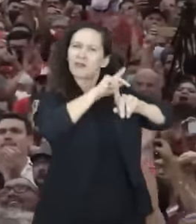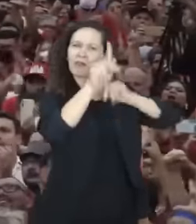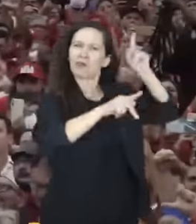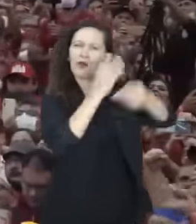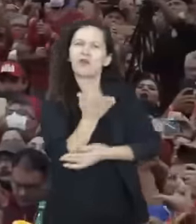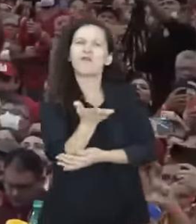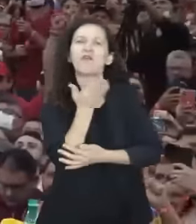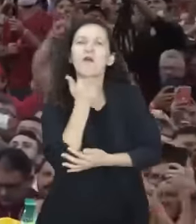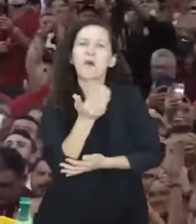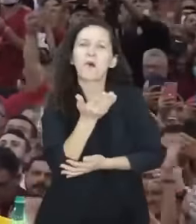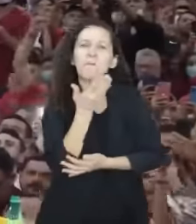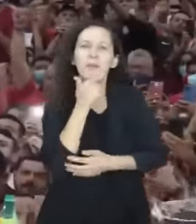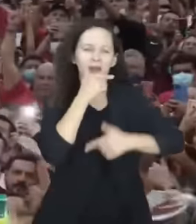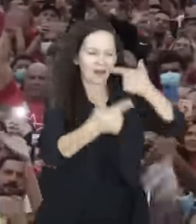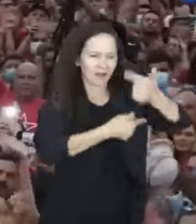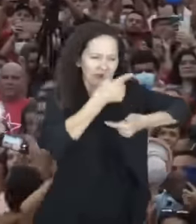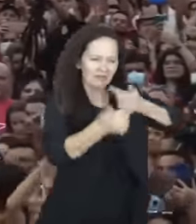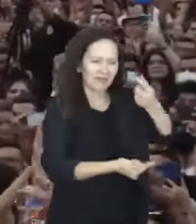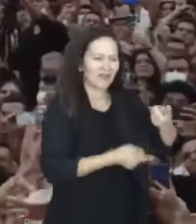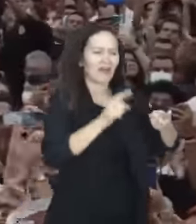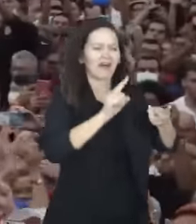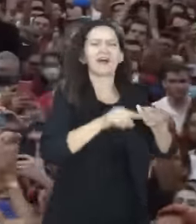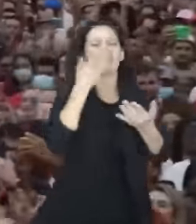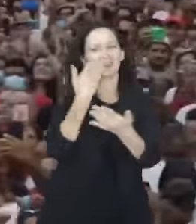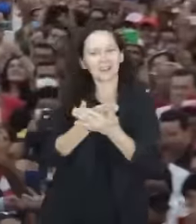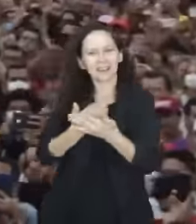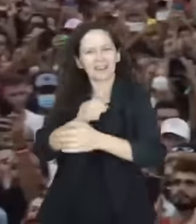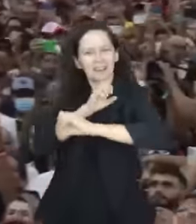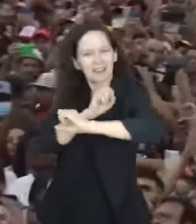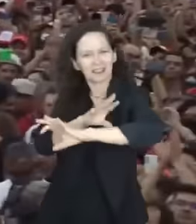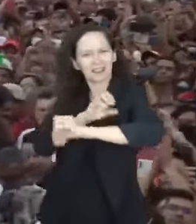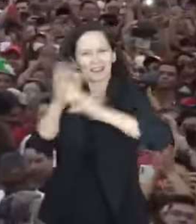trabalhar, estudar e ser feliz.